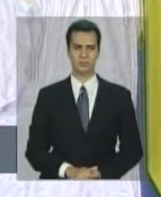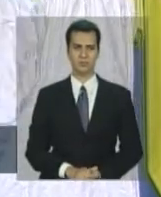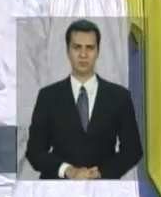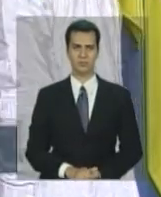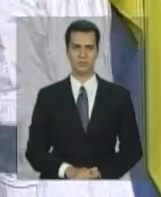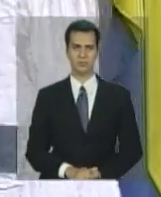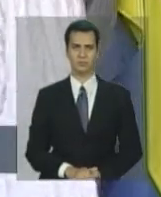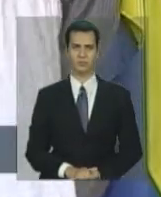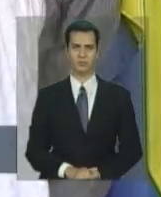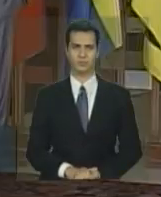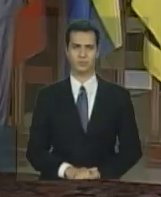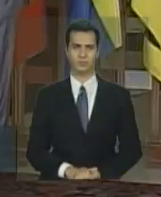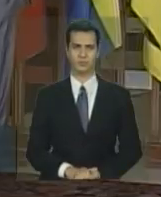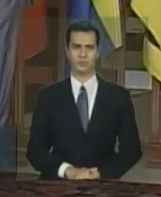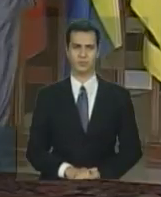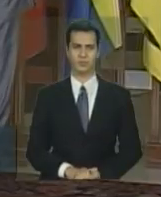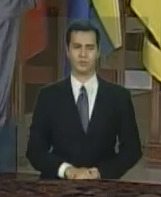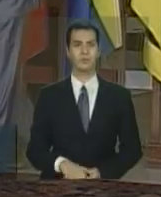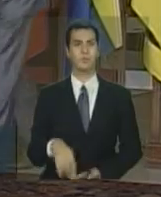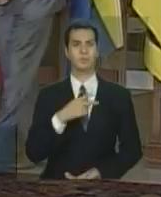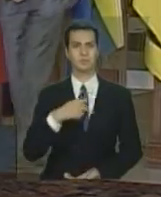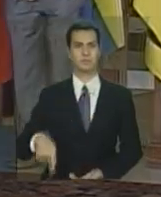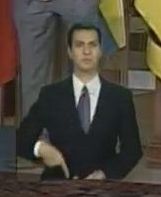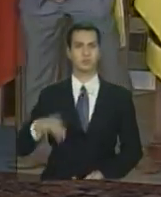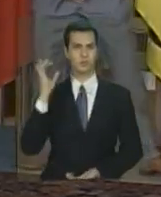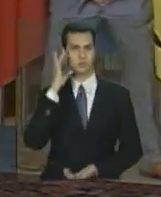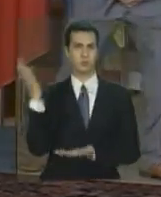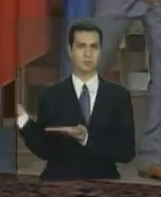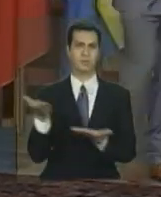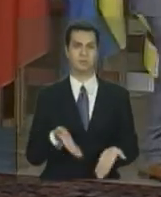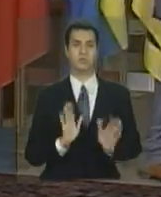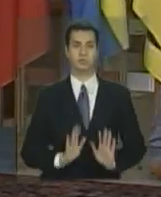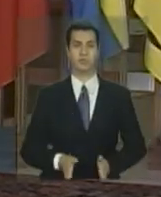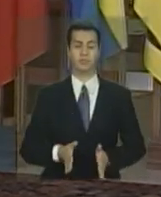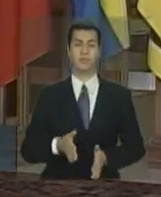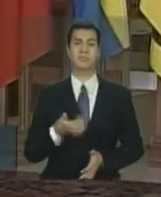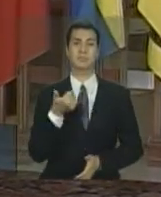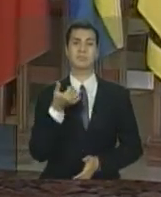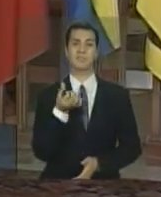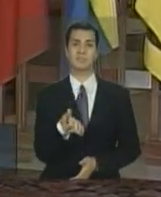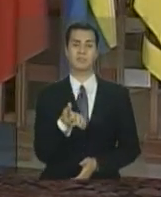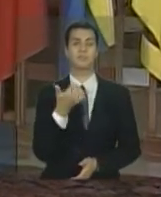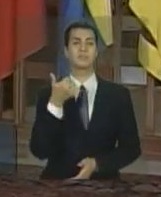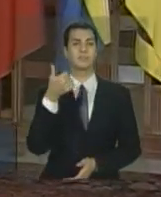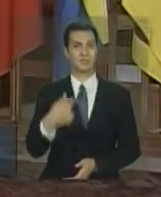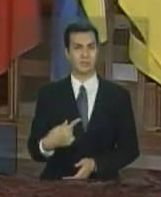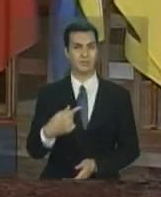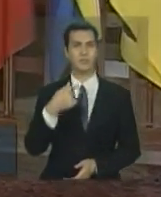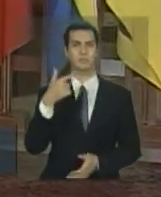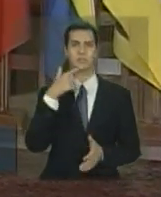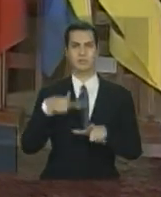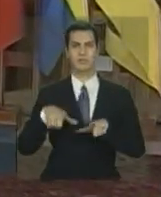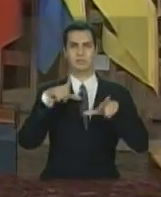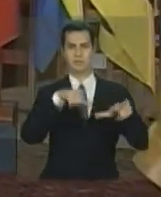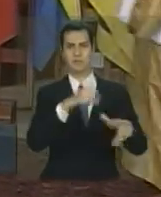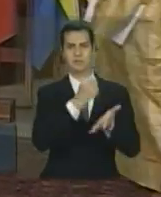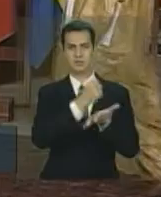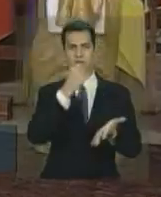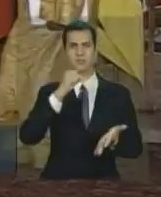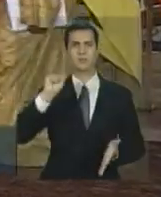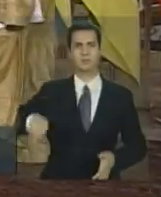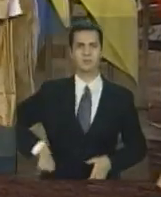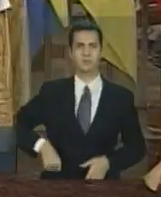A presidenta Dilma Rousseff já recebeu, até agora, 17 cartas que credenciam